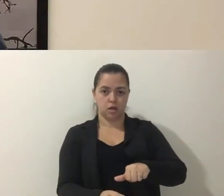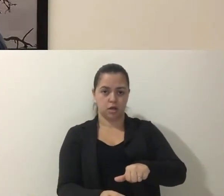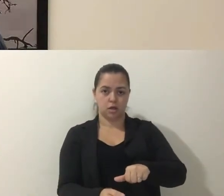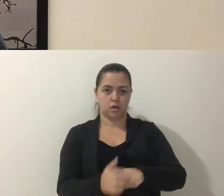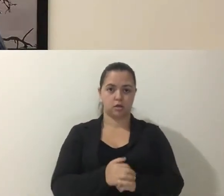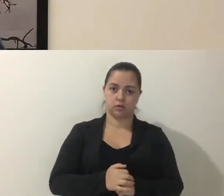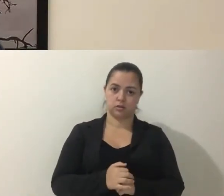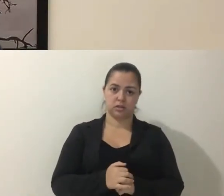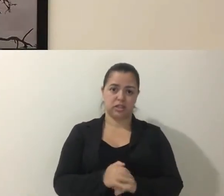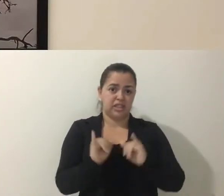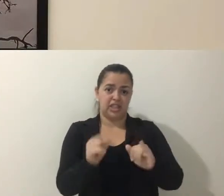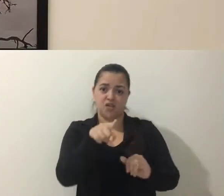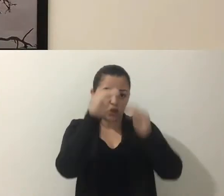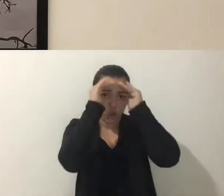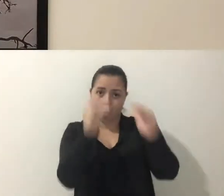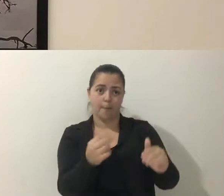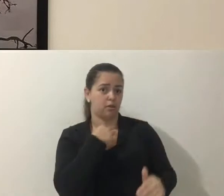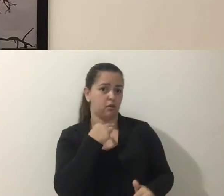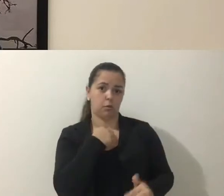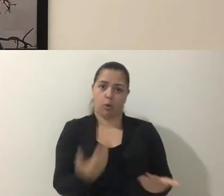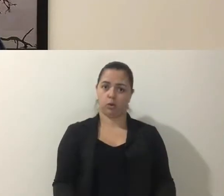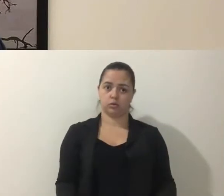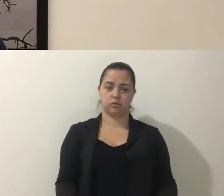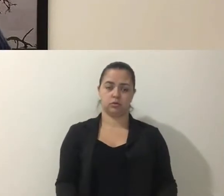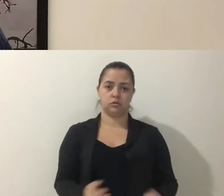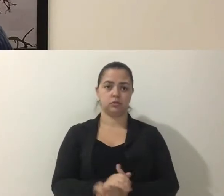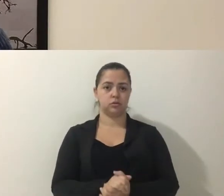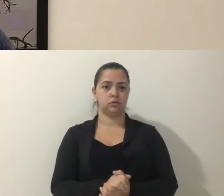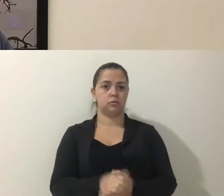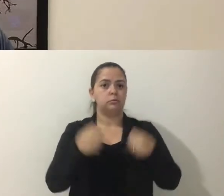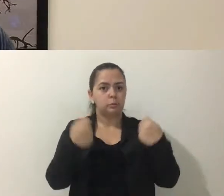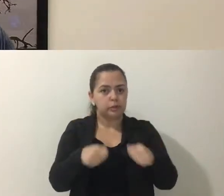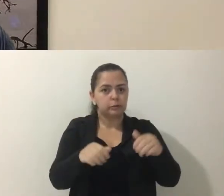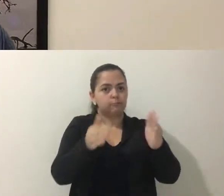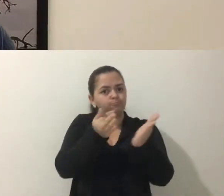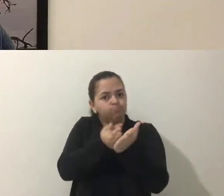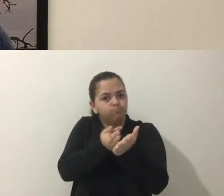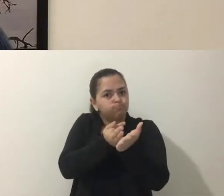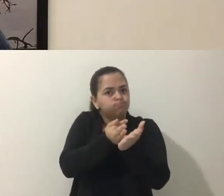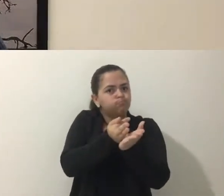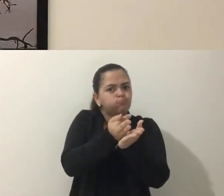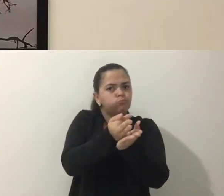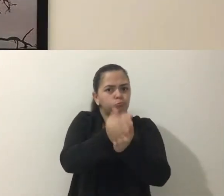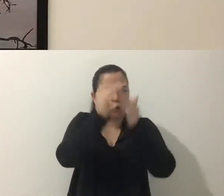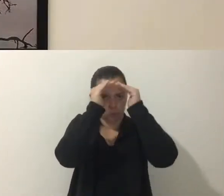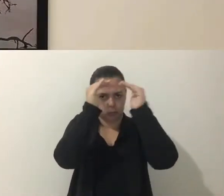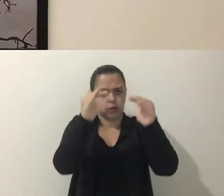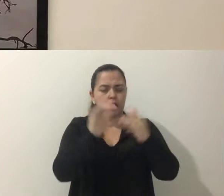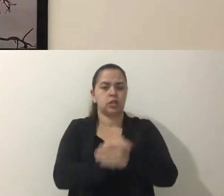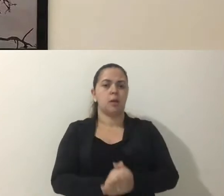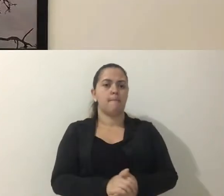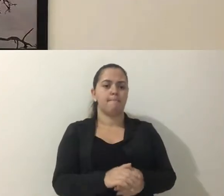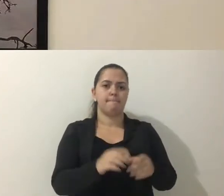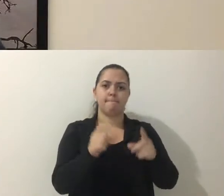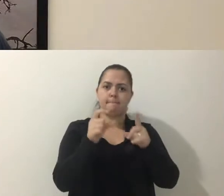pela sua cabeça, porque você não pode fazer com que um só cabelo fique branco ou preto. Que a palavra de você